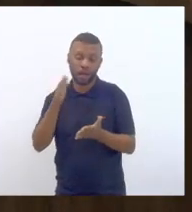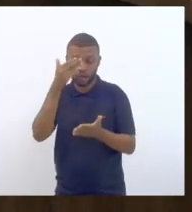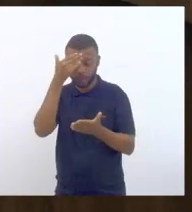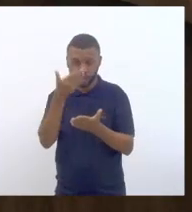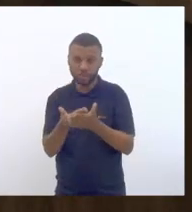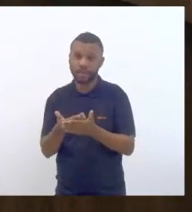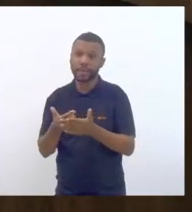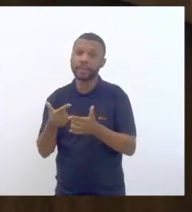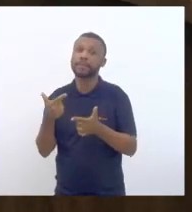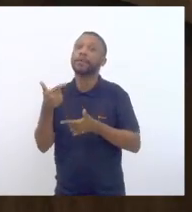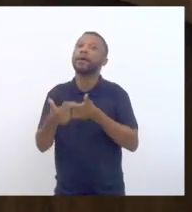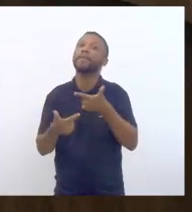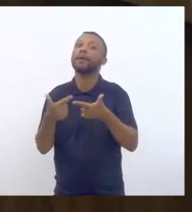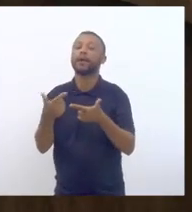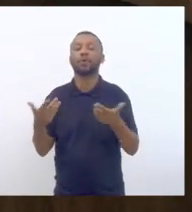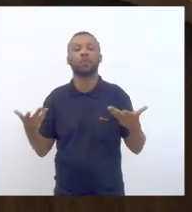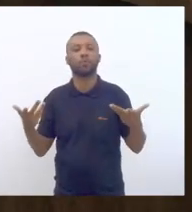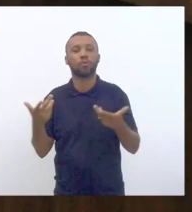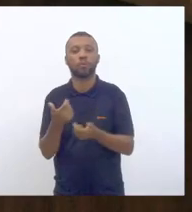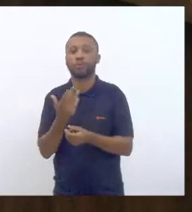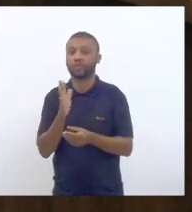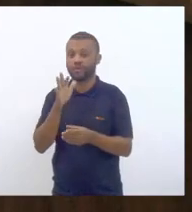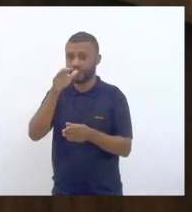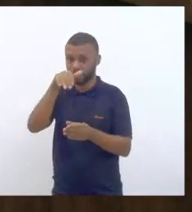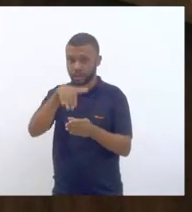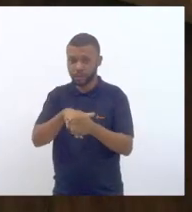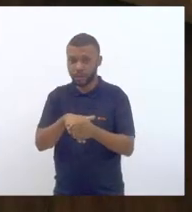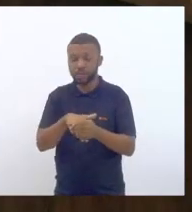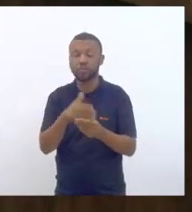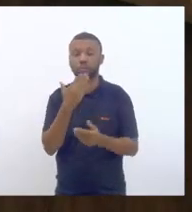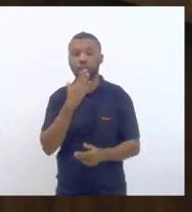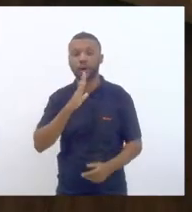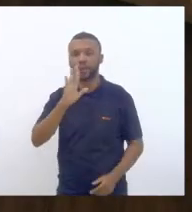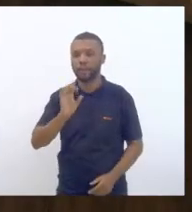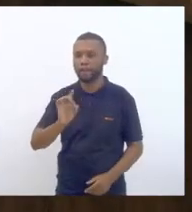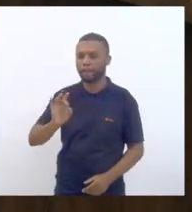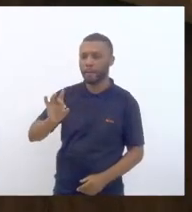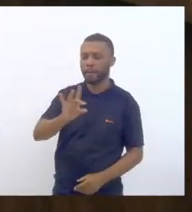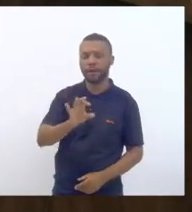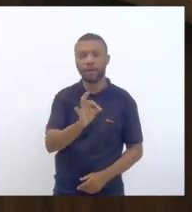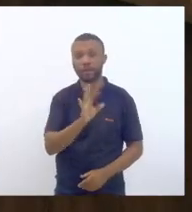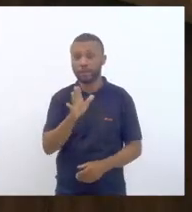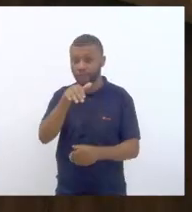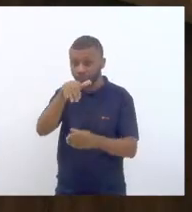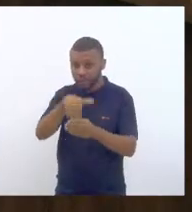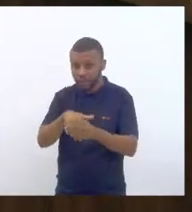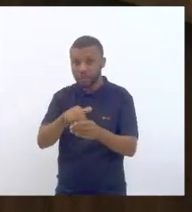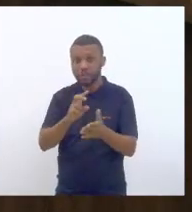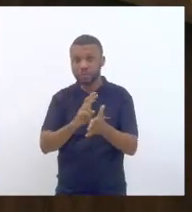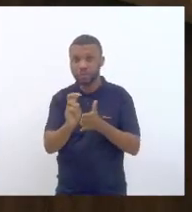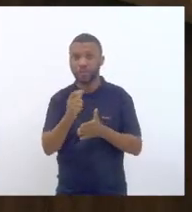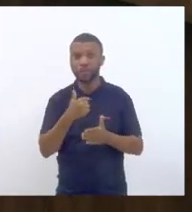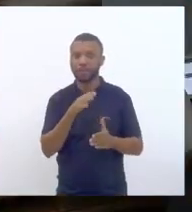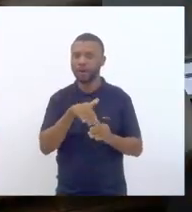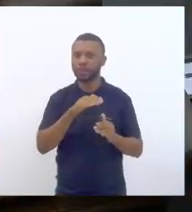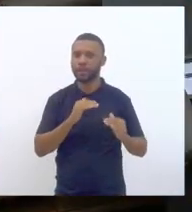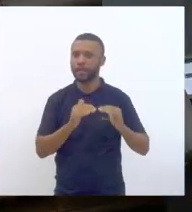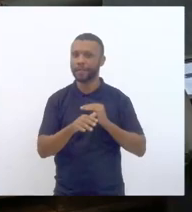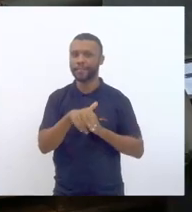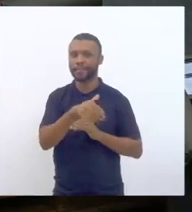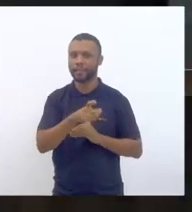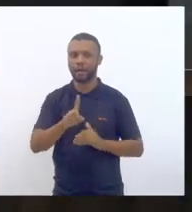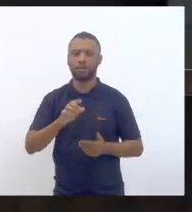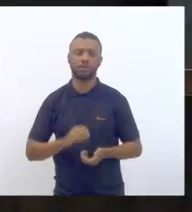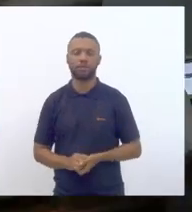com eficiência. Eu não estou votando nos candidatos, estou votando na supervia. Eu voto contrário.